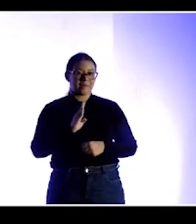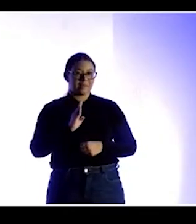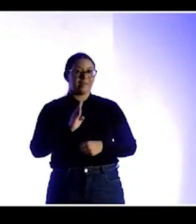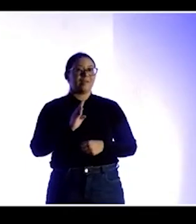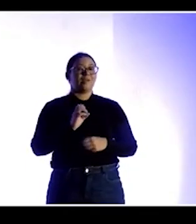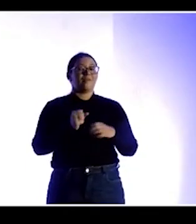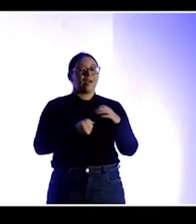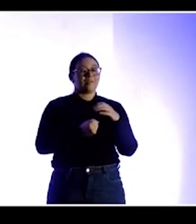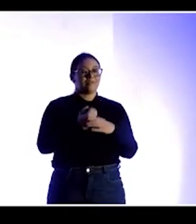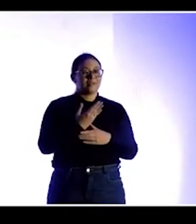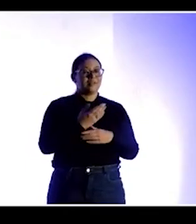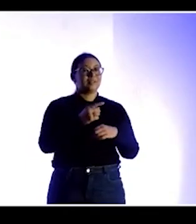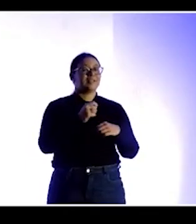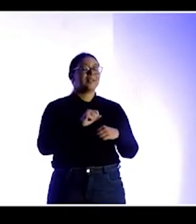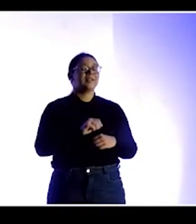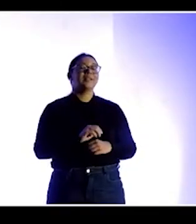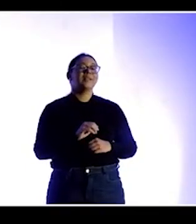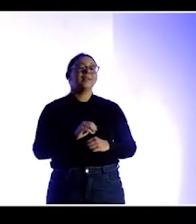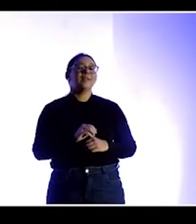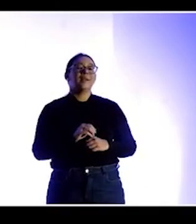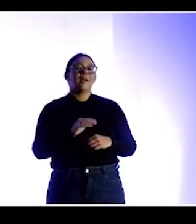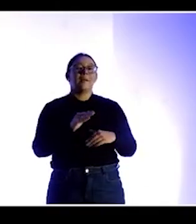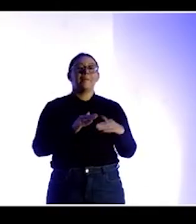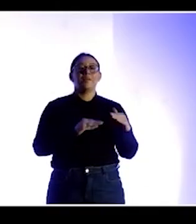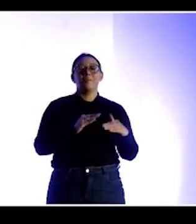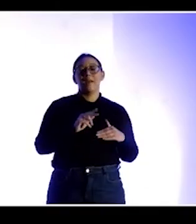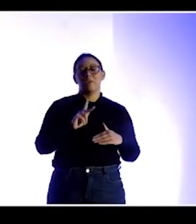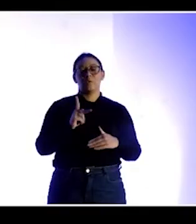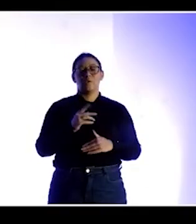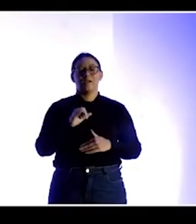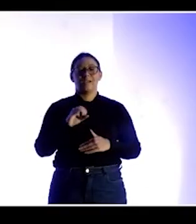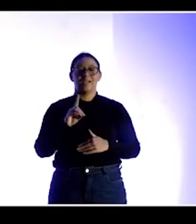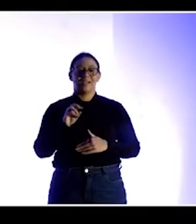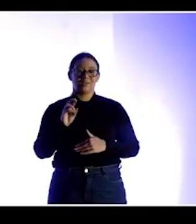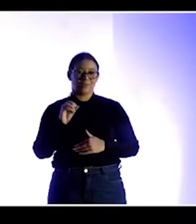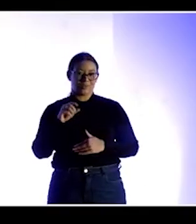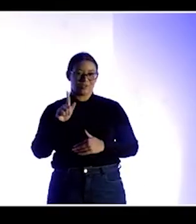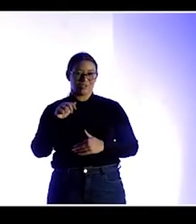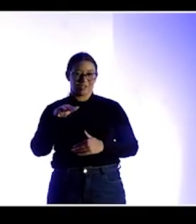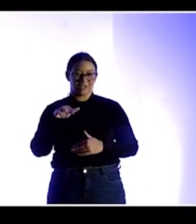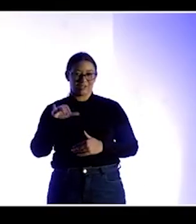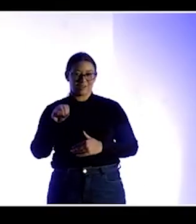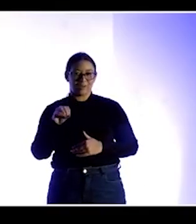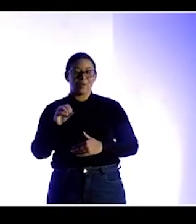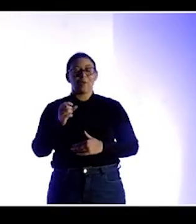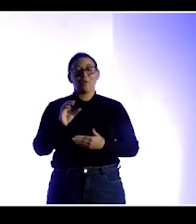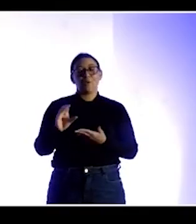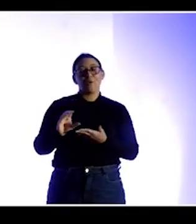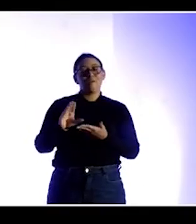quilo, tá, de hidrogênio, vai produzir o hidrogênio mais barato do planeta, o hidrogênio